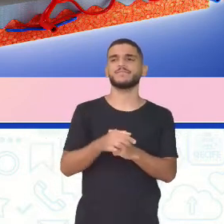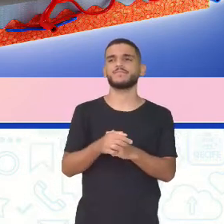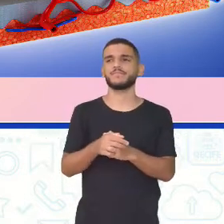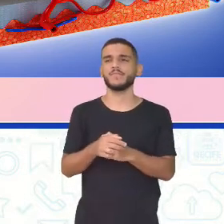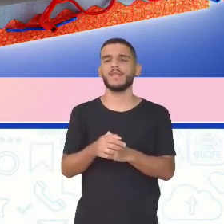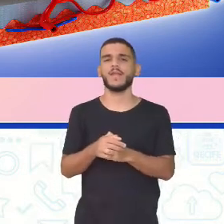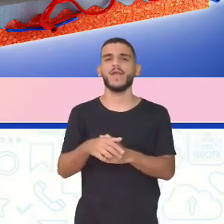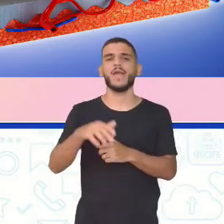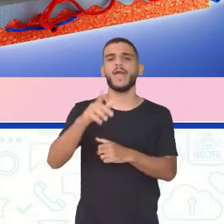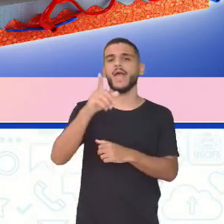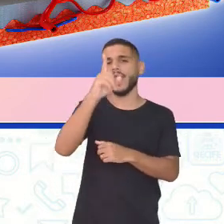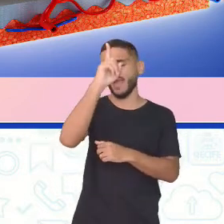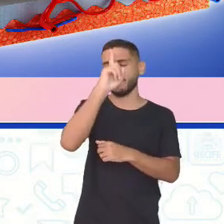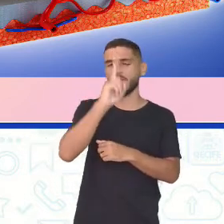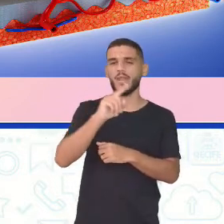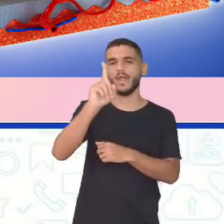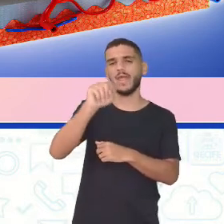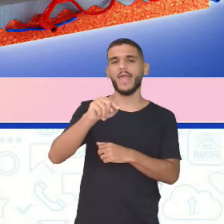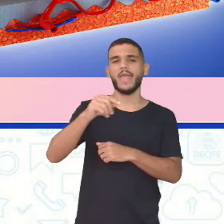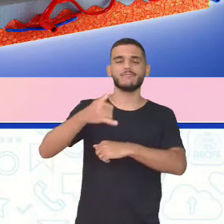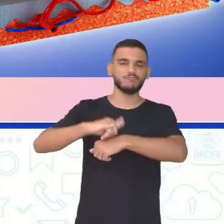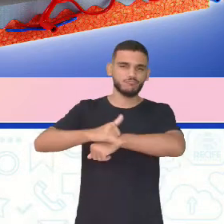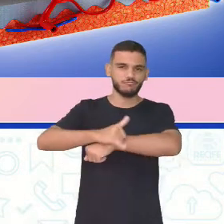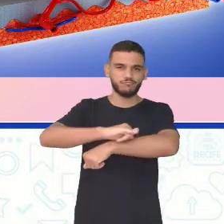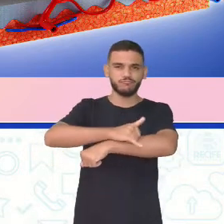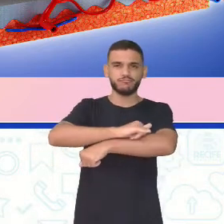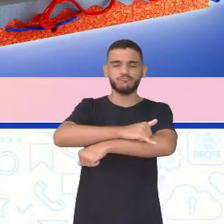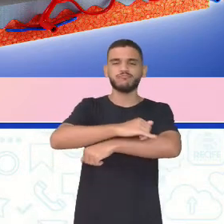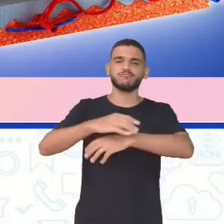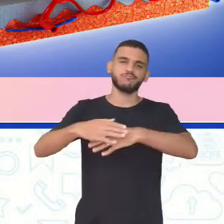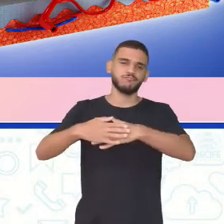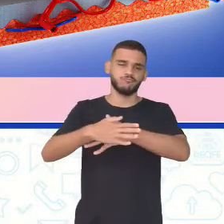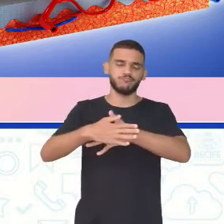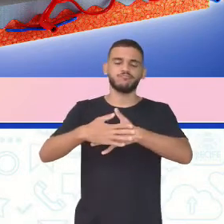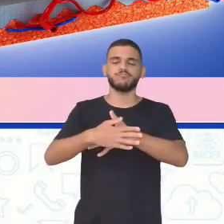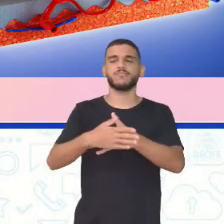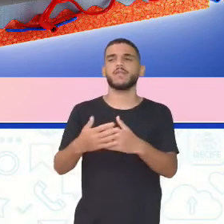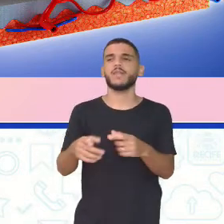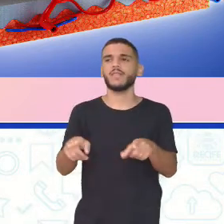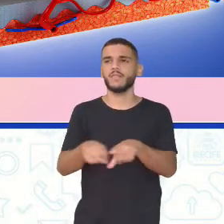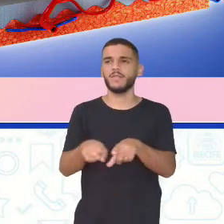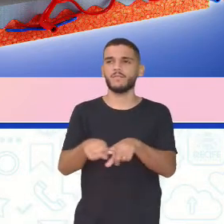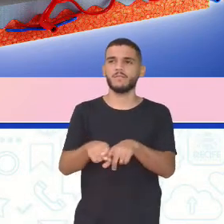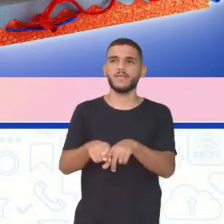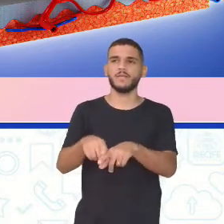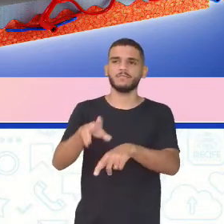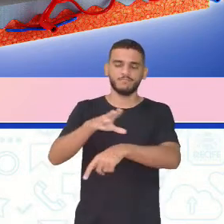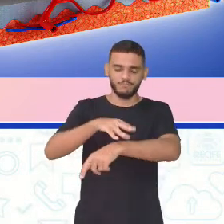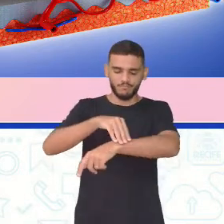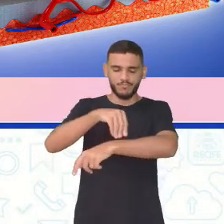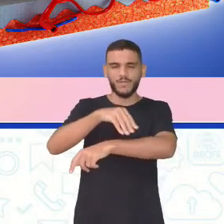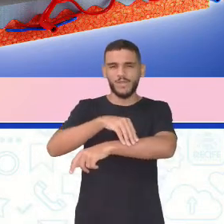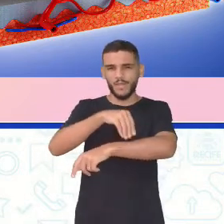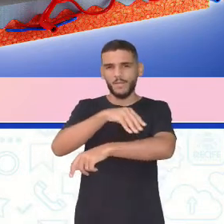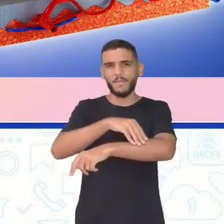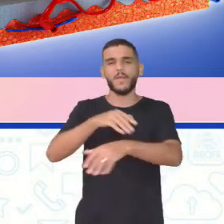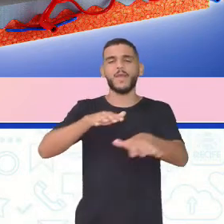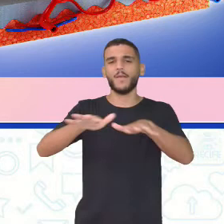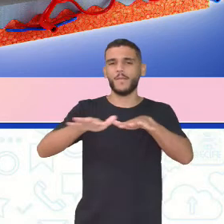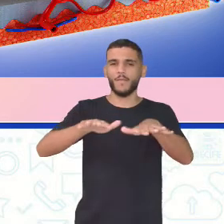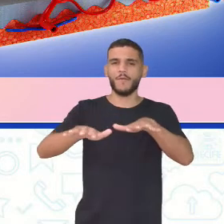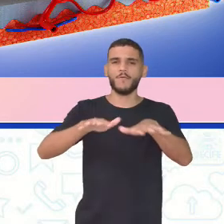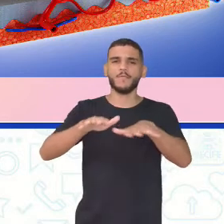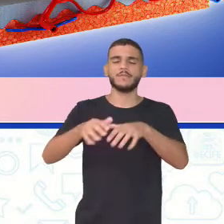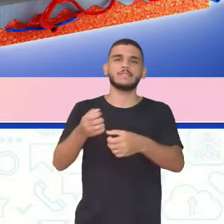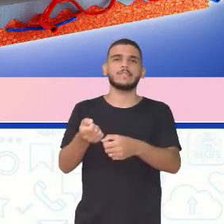do tecido adiposo, um tecido de gordura. A gente vem da questão dos pelos, que para eles se movimentarem, né, diante do